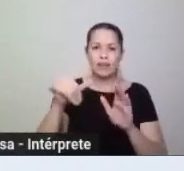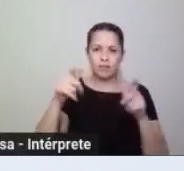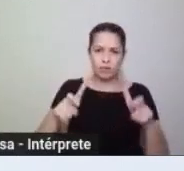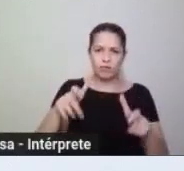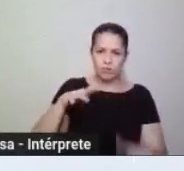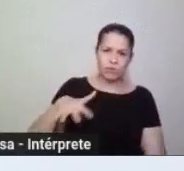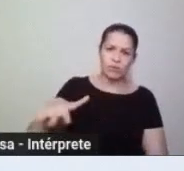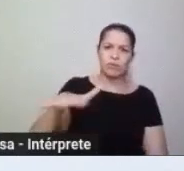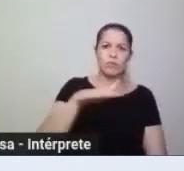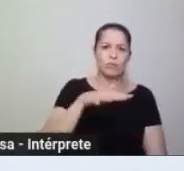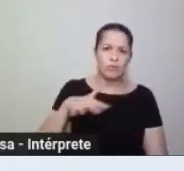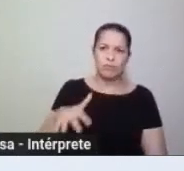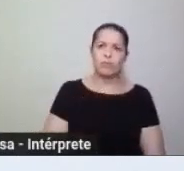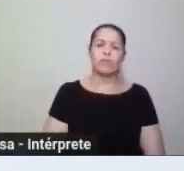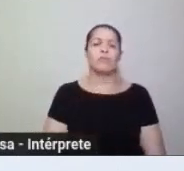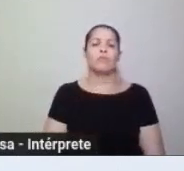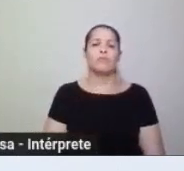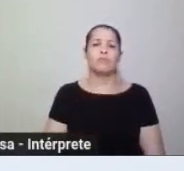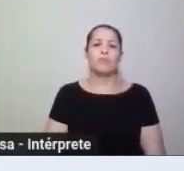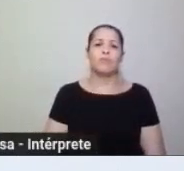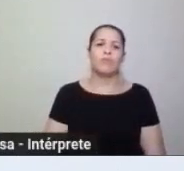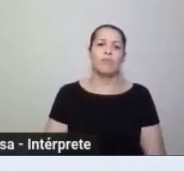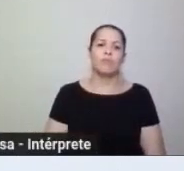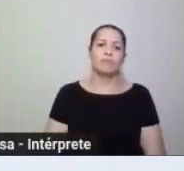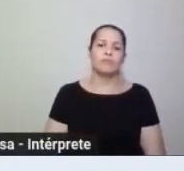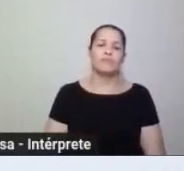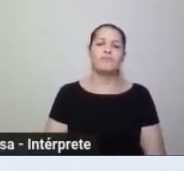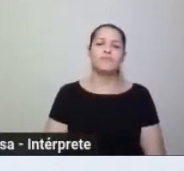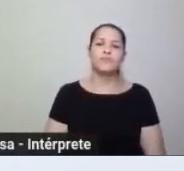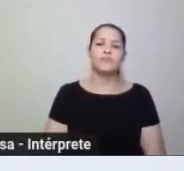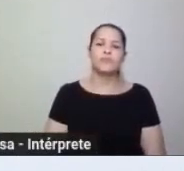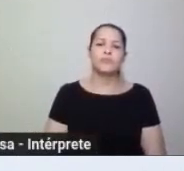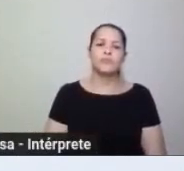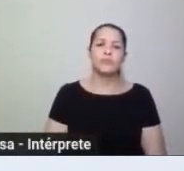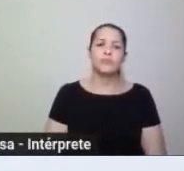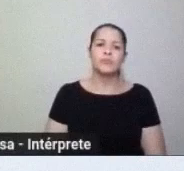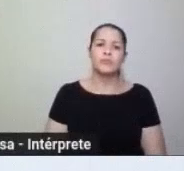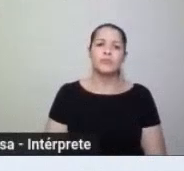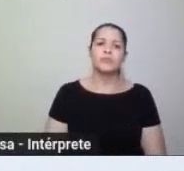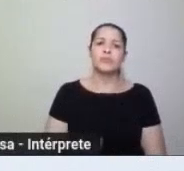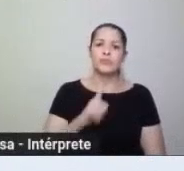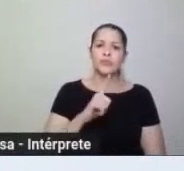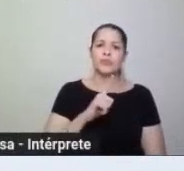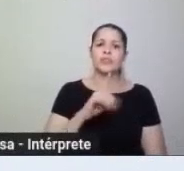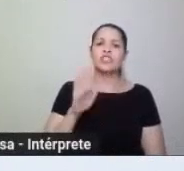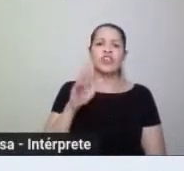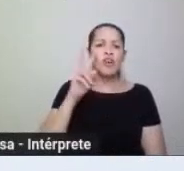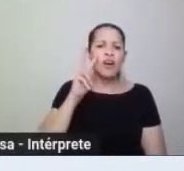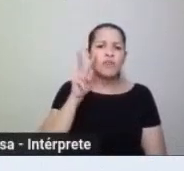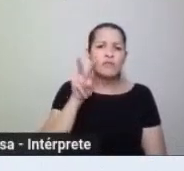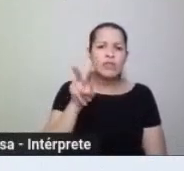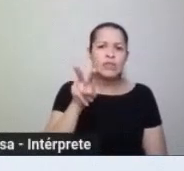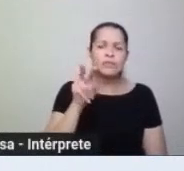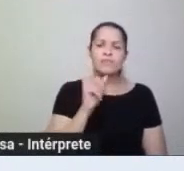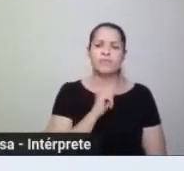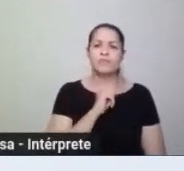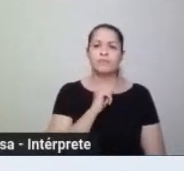Eles foram lá, aí já na tendência de baixo a gente vê que logo